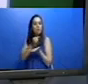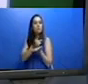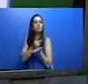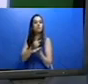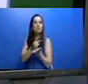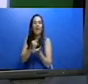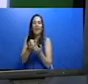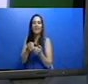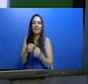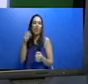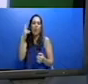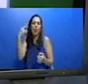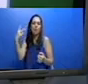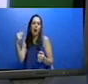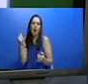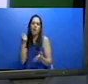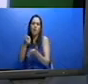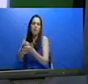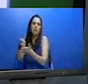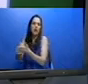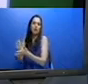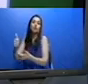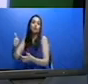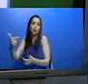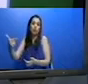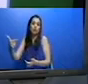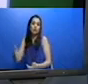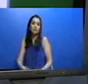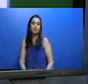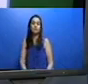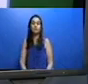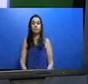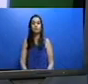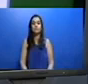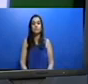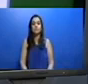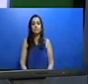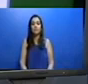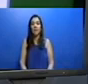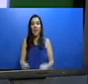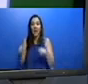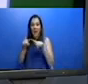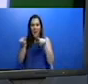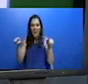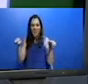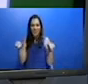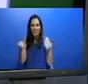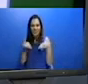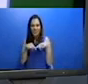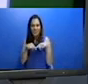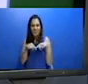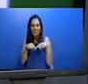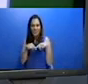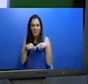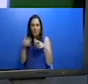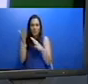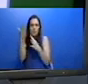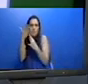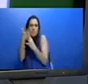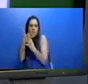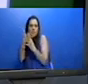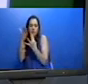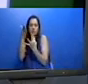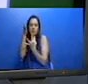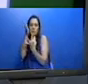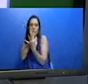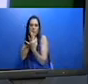dia. Então, lá no mercado nós encontramos caixinhas com meia dúzia, que são 6, ou com uma dúzia, olha esse